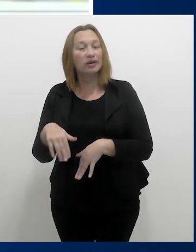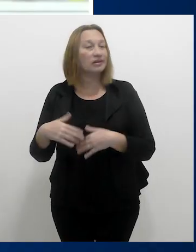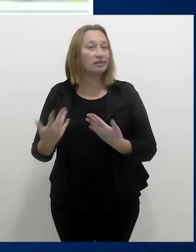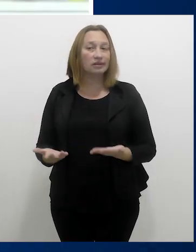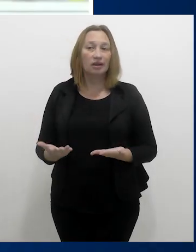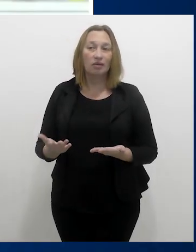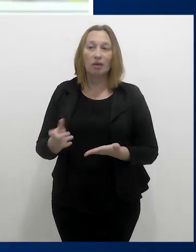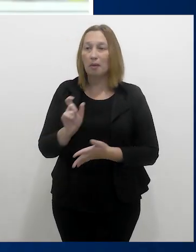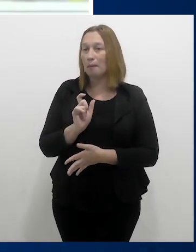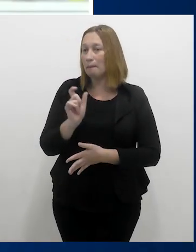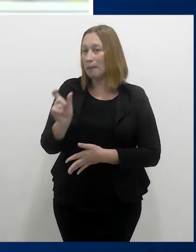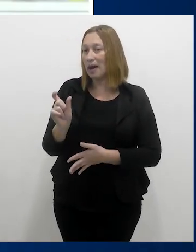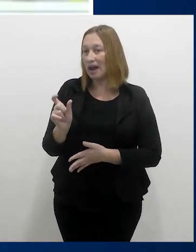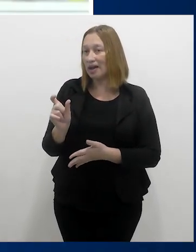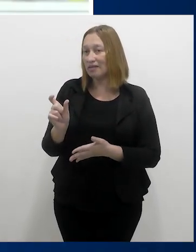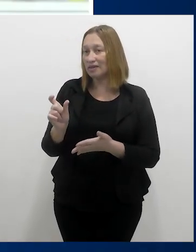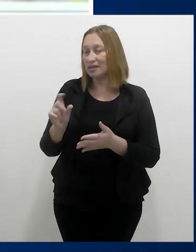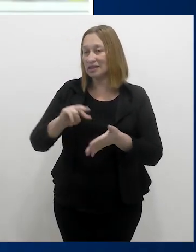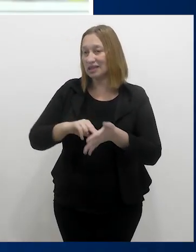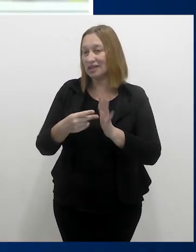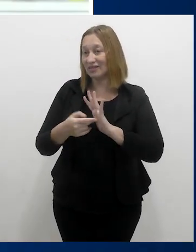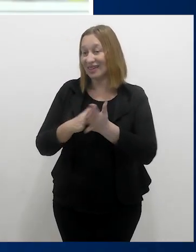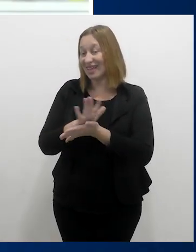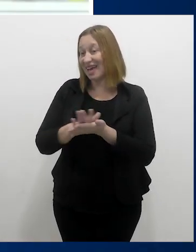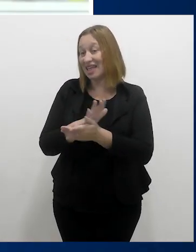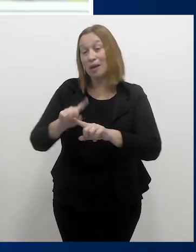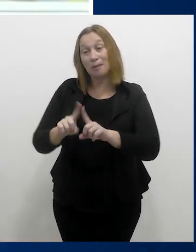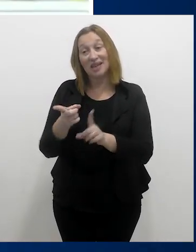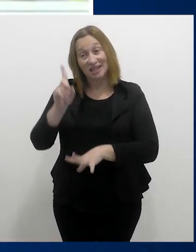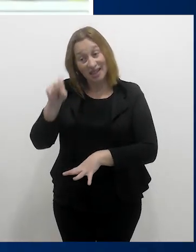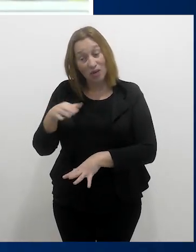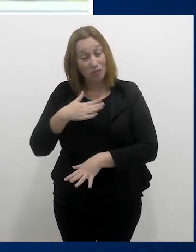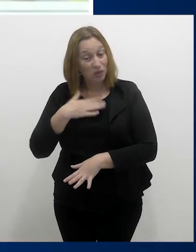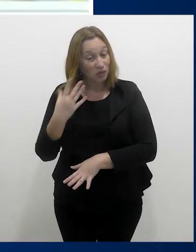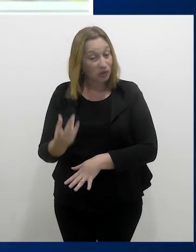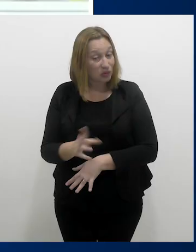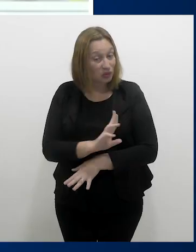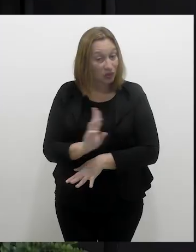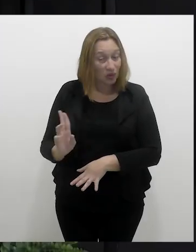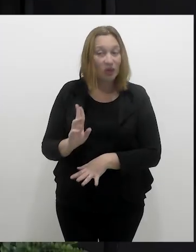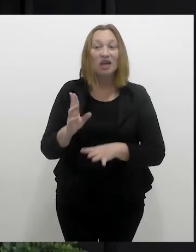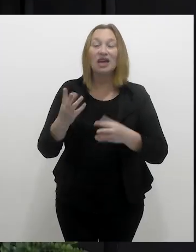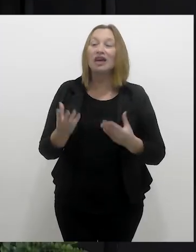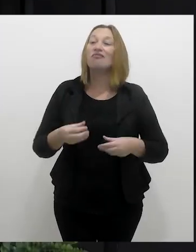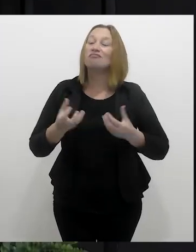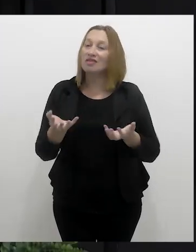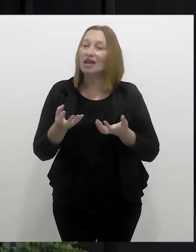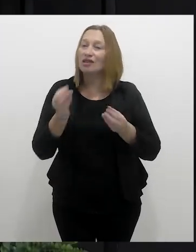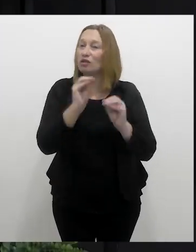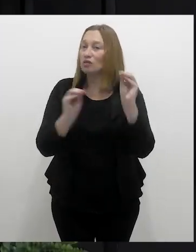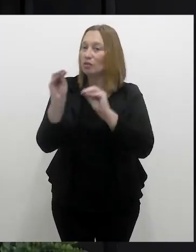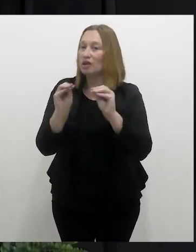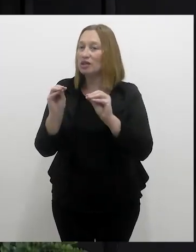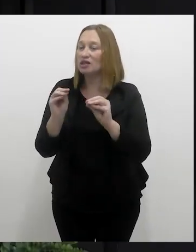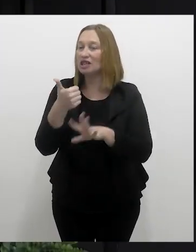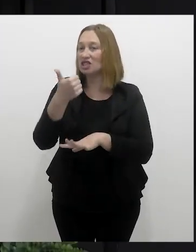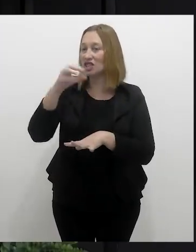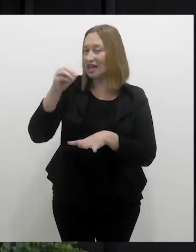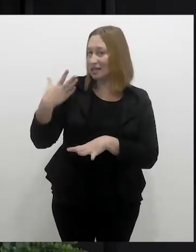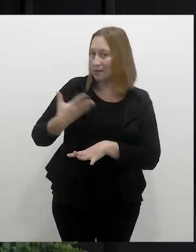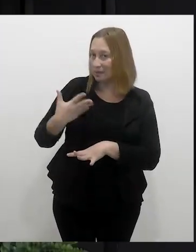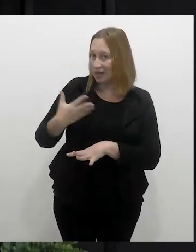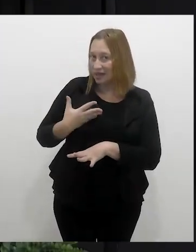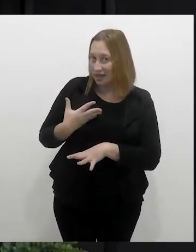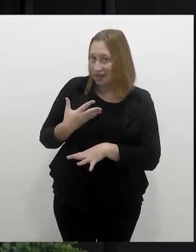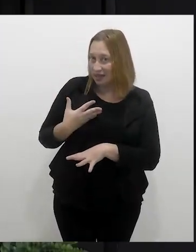ficou com I. Então, é uma palavra que não é nada, mas é o meu nome. Então, Maura, você quer mandar um beijo para as outras